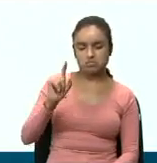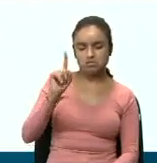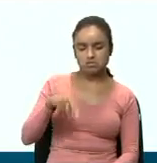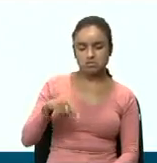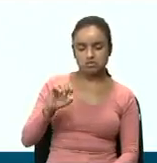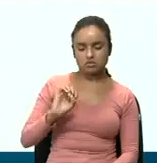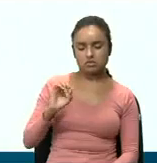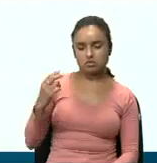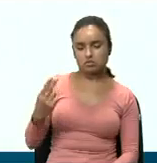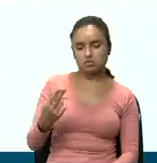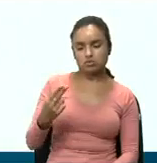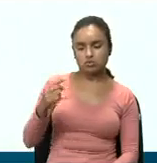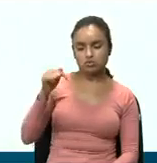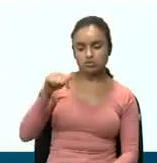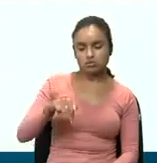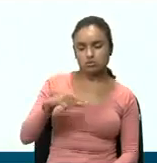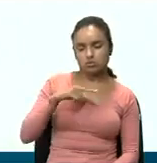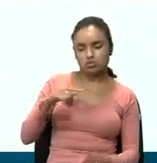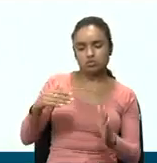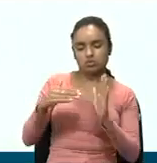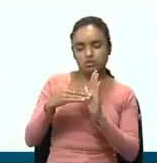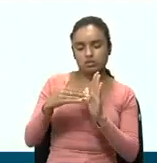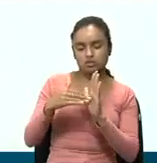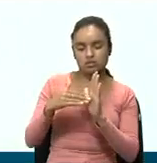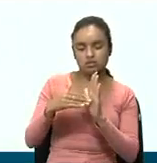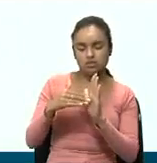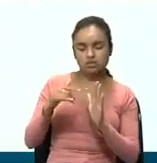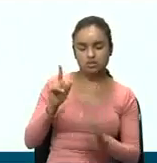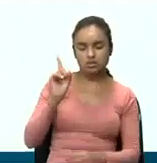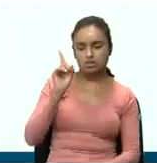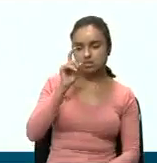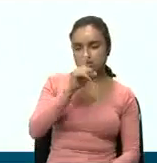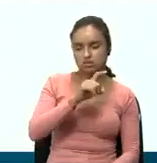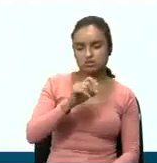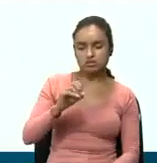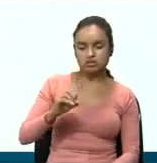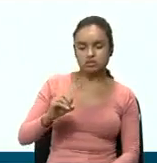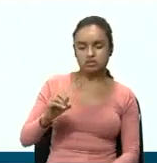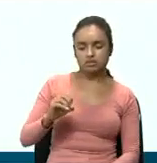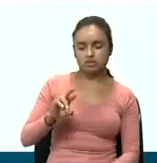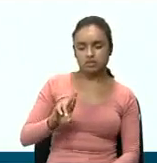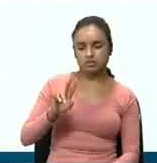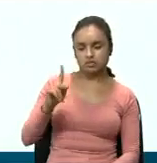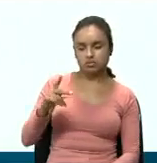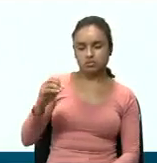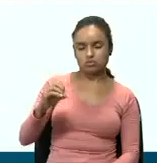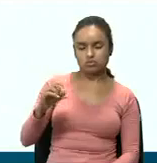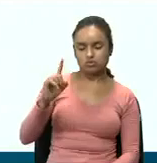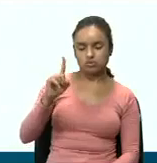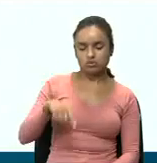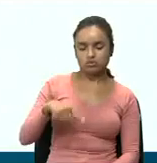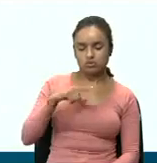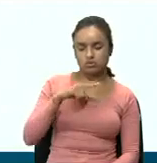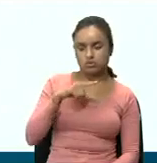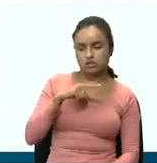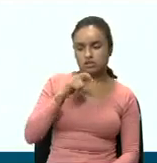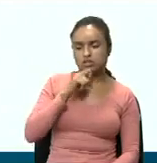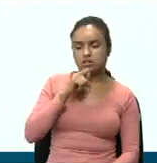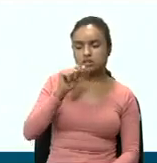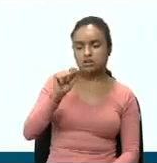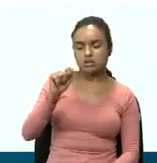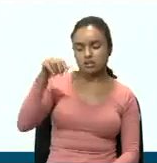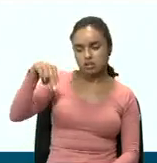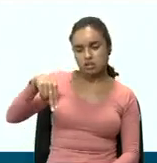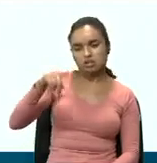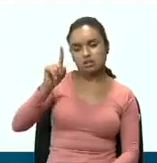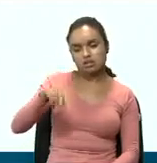ou esse limite for diferente de 0, nós temos então que essa série AN,